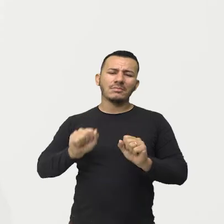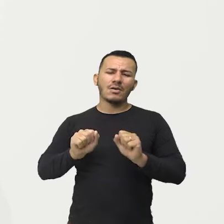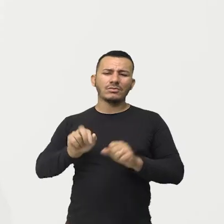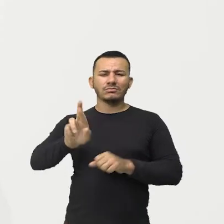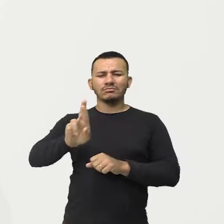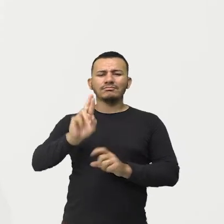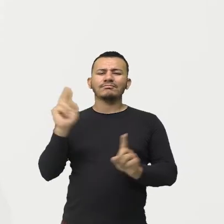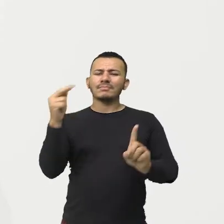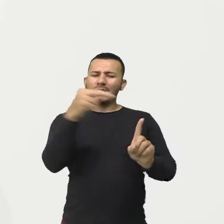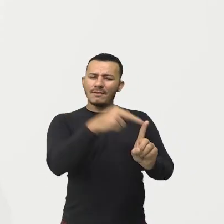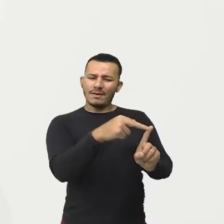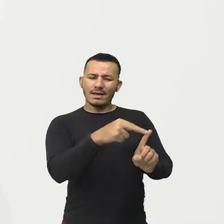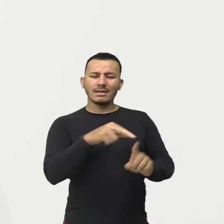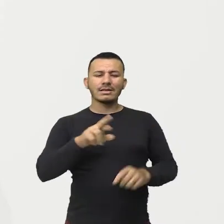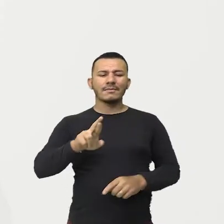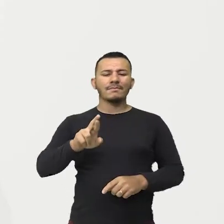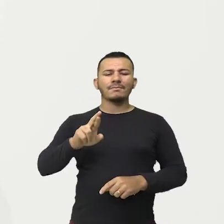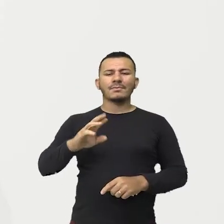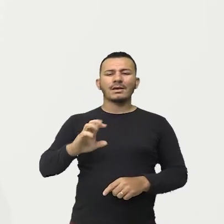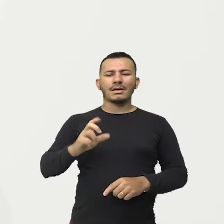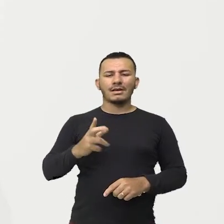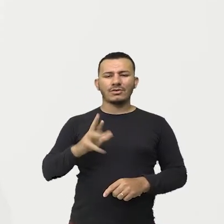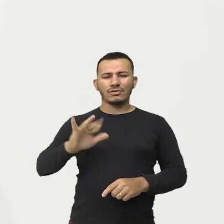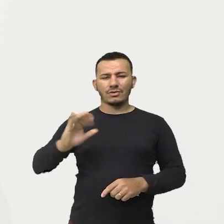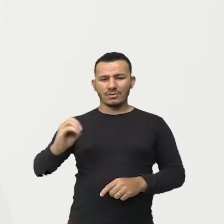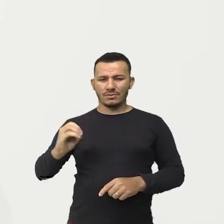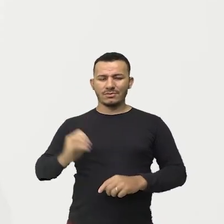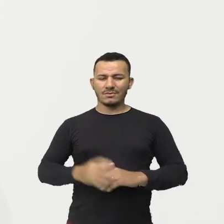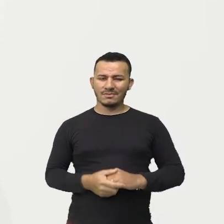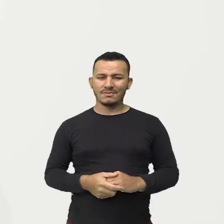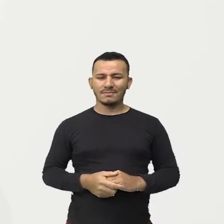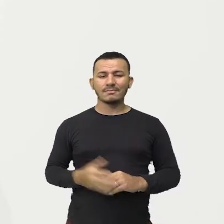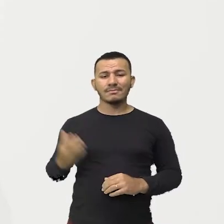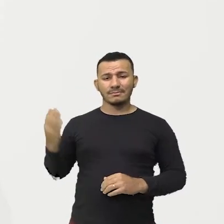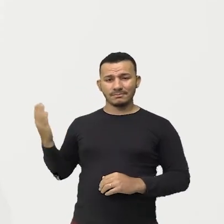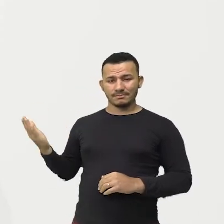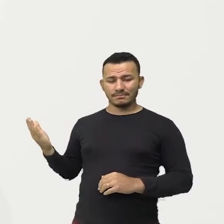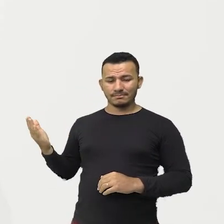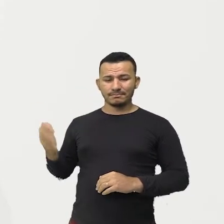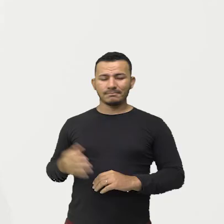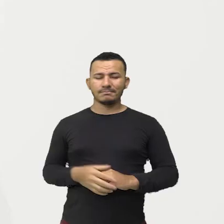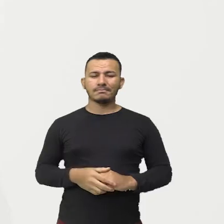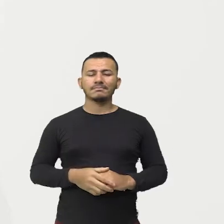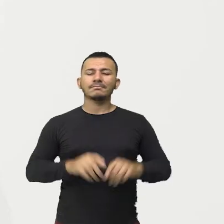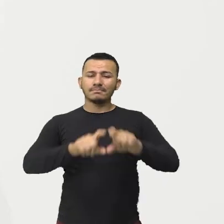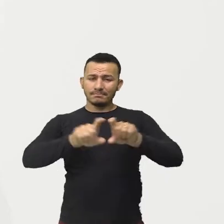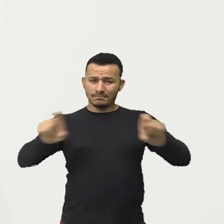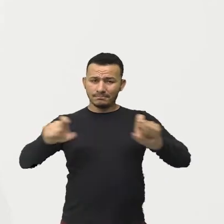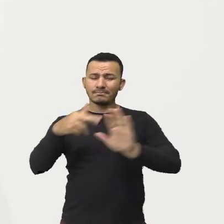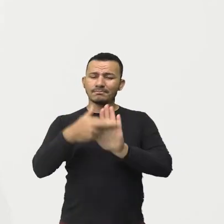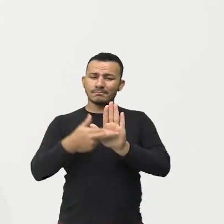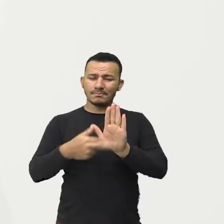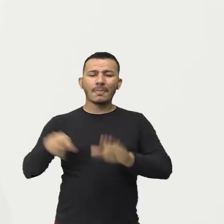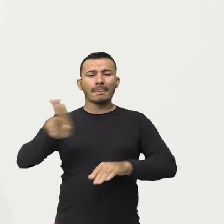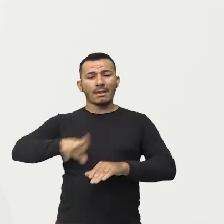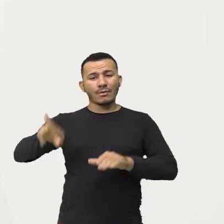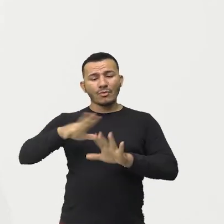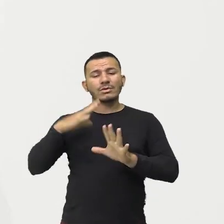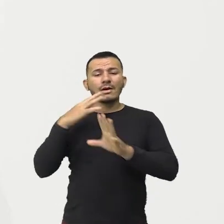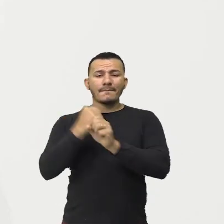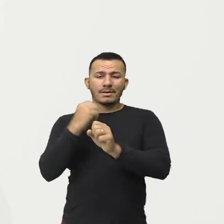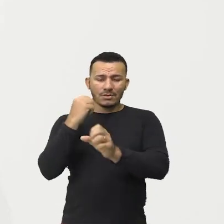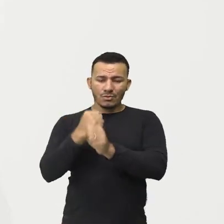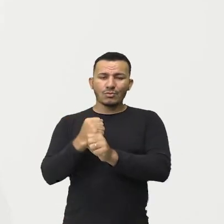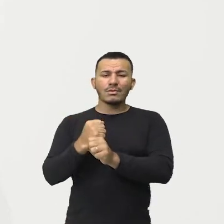é intuitiva a palavra recheio. Beleza? Então tá aqui, ó. Essa é a expressão algébrica